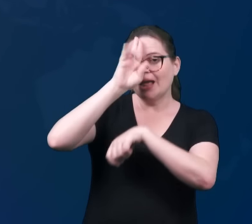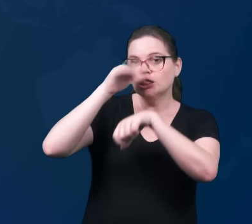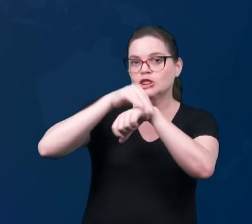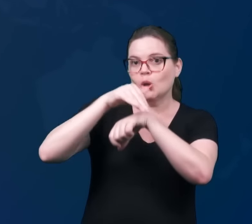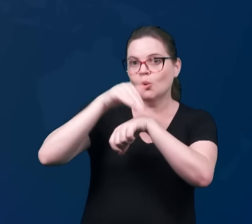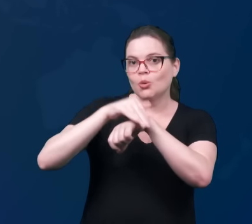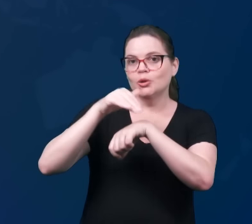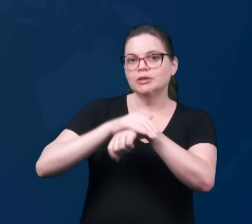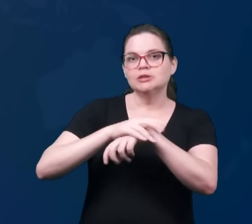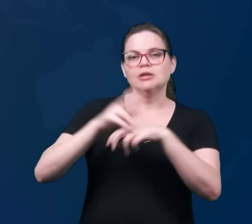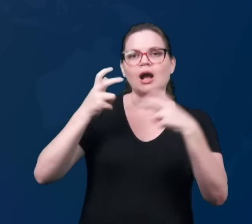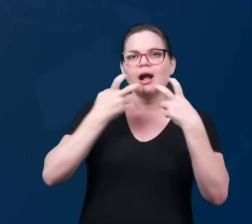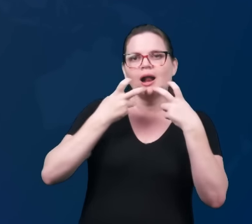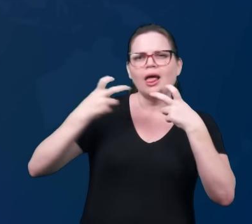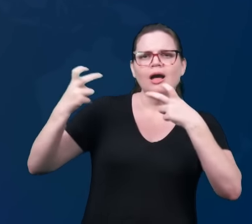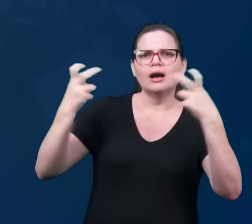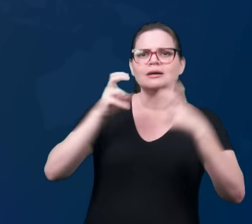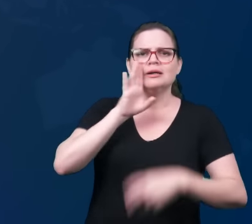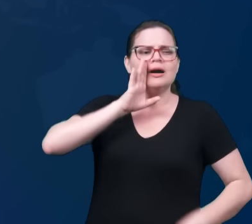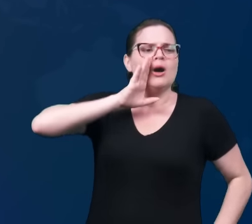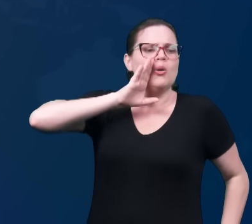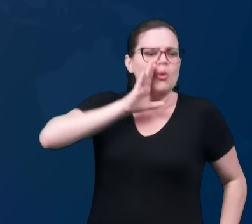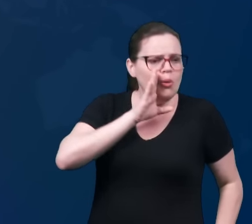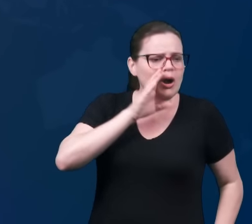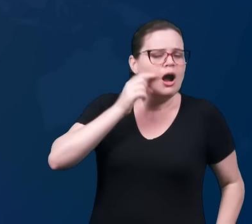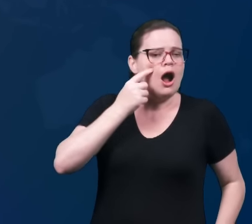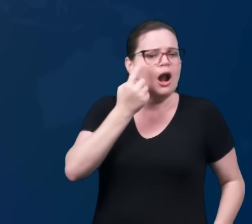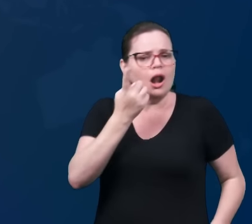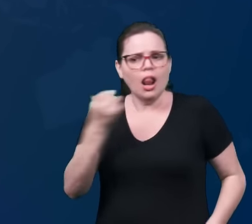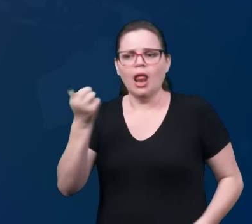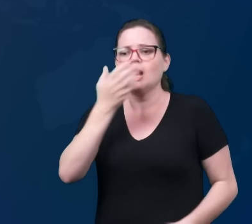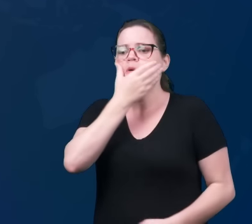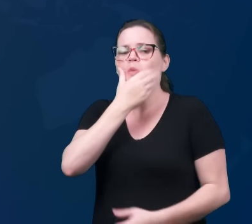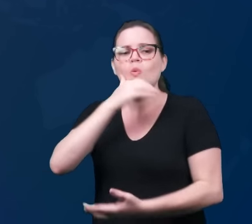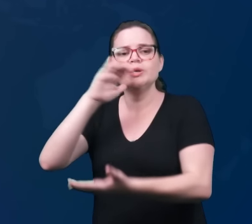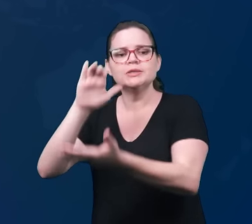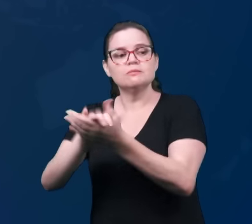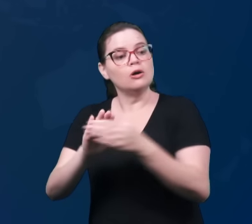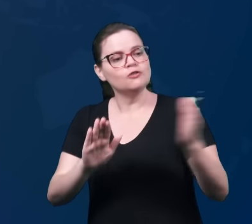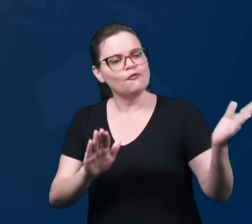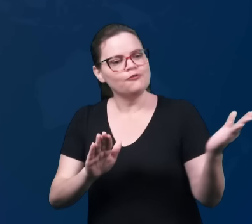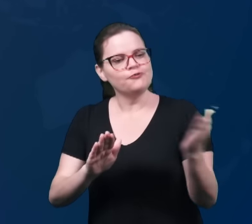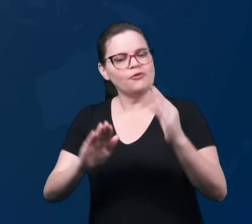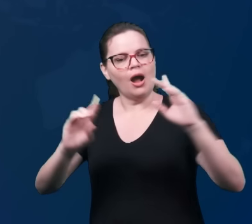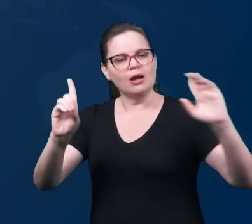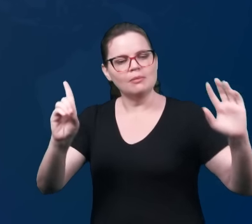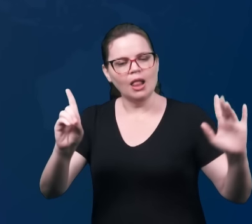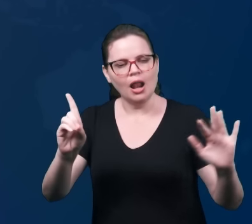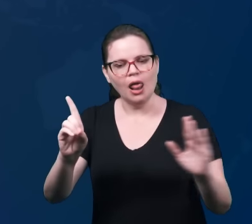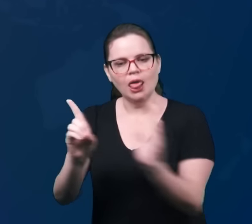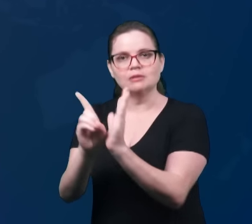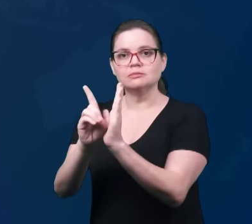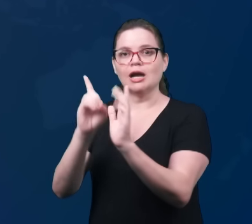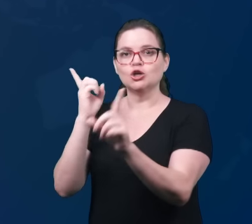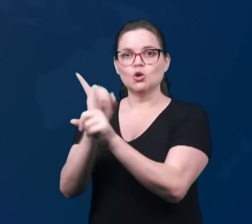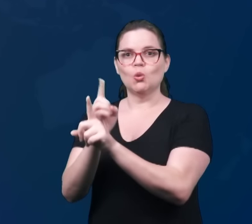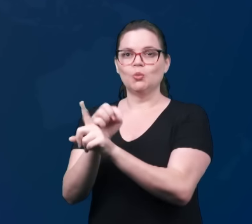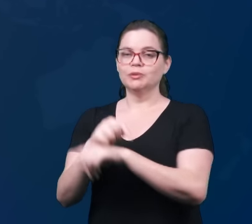Aí vem o esposo sair ao encontro. Por que meia-noite?